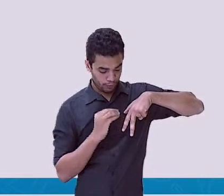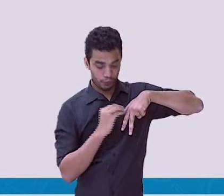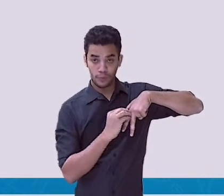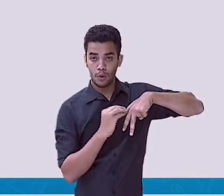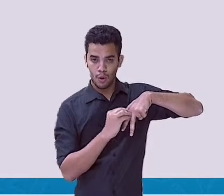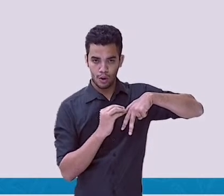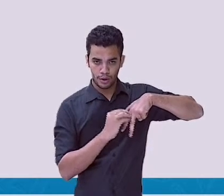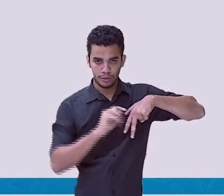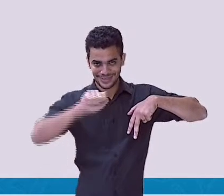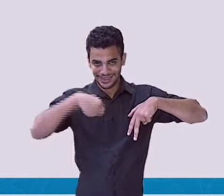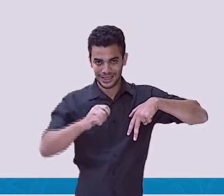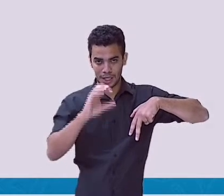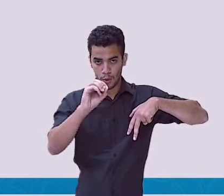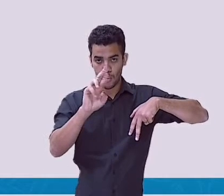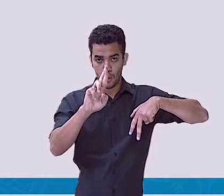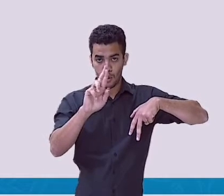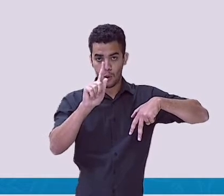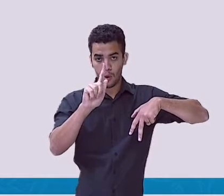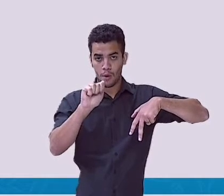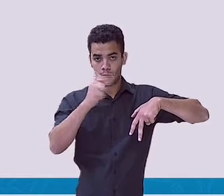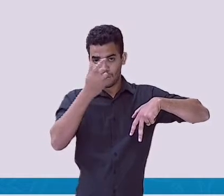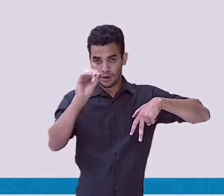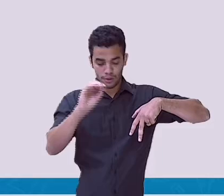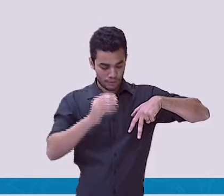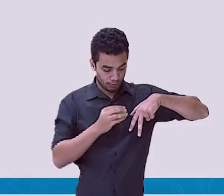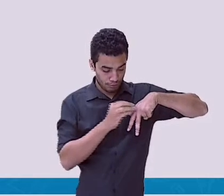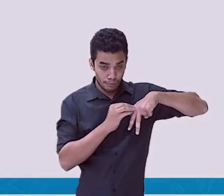separado por quatro cavidades.